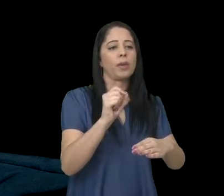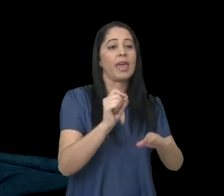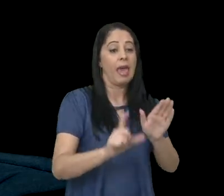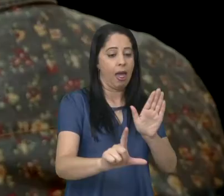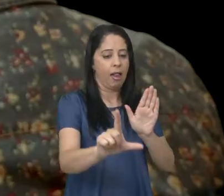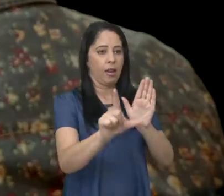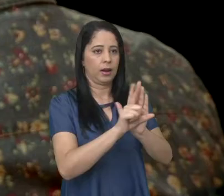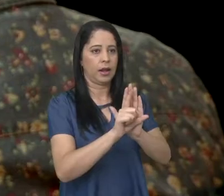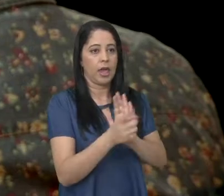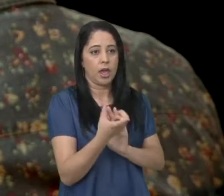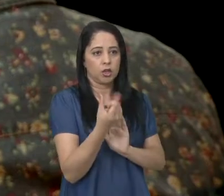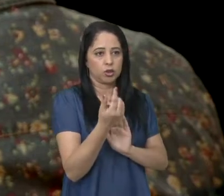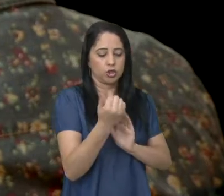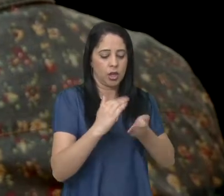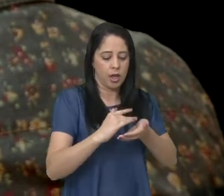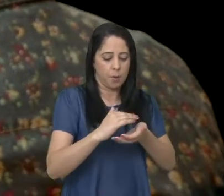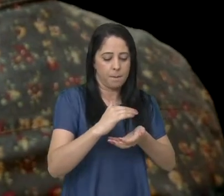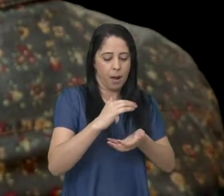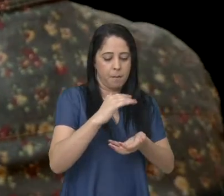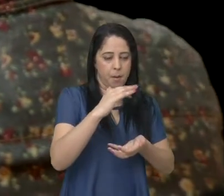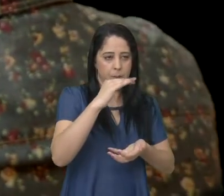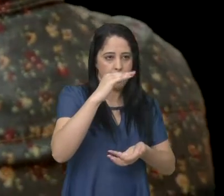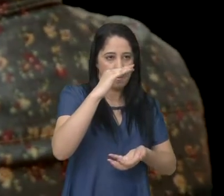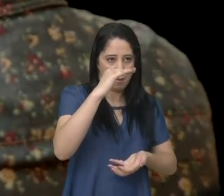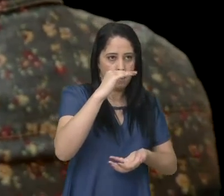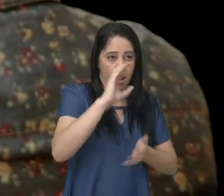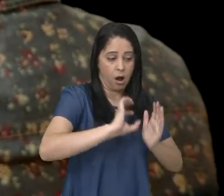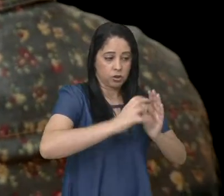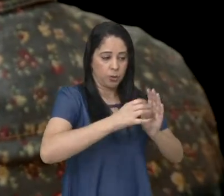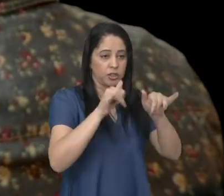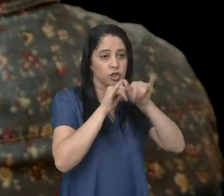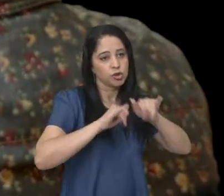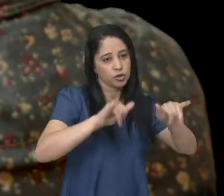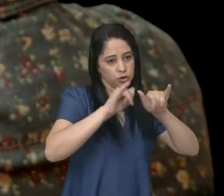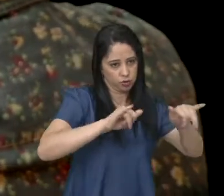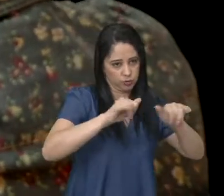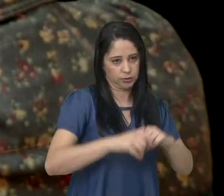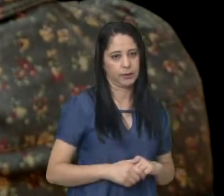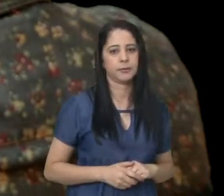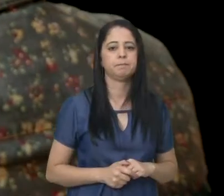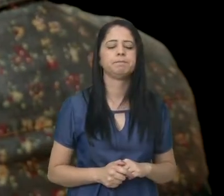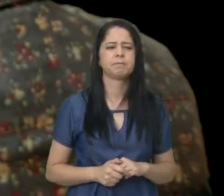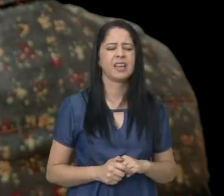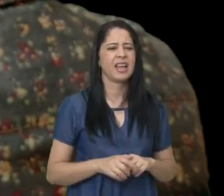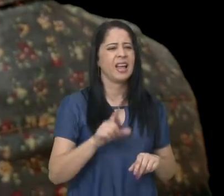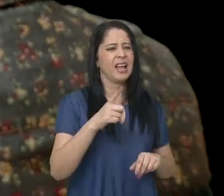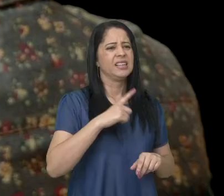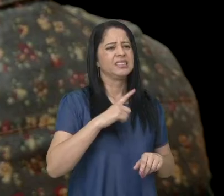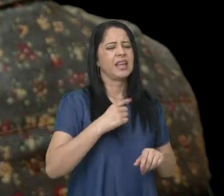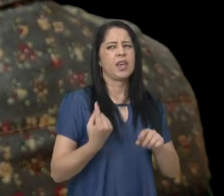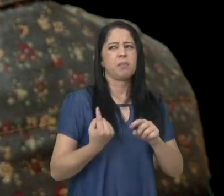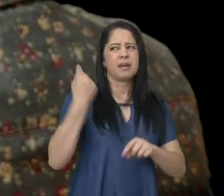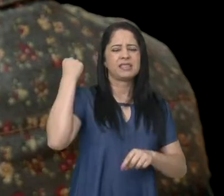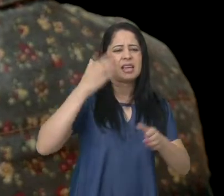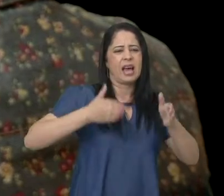partidário ser cumprido. Teve uma eleição que não é essa, nós tivemos muitas denúncias de mulheres laranjas,